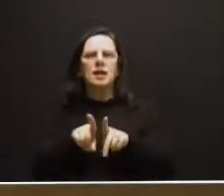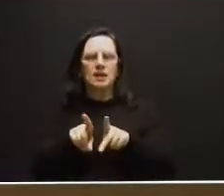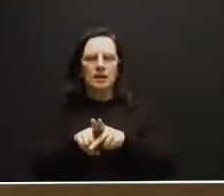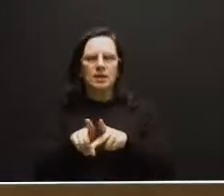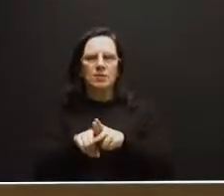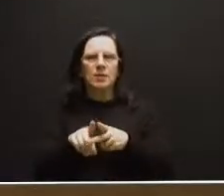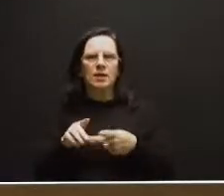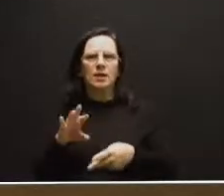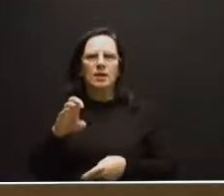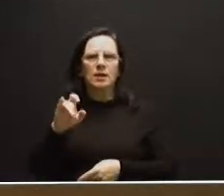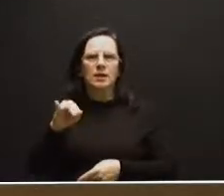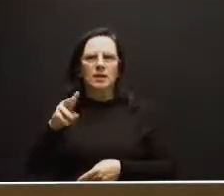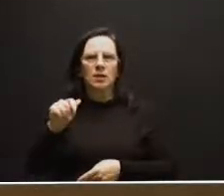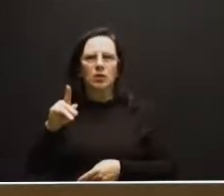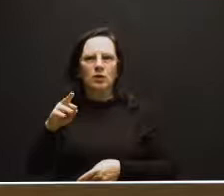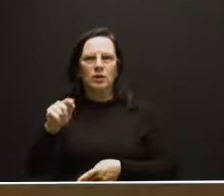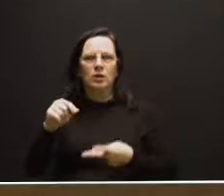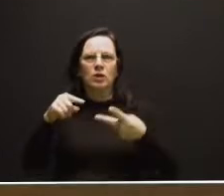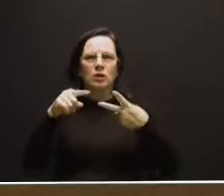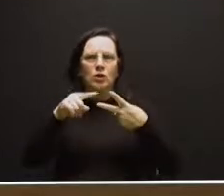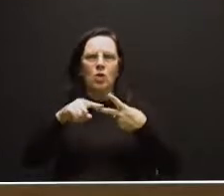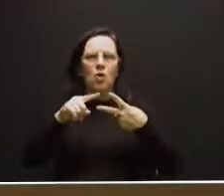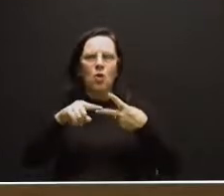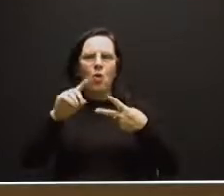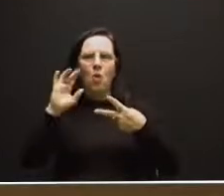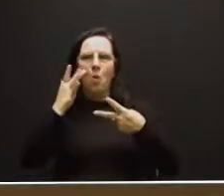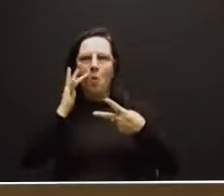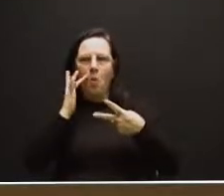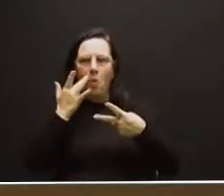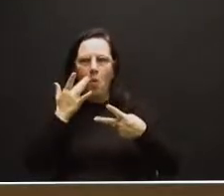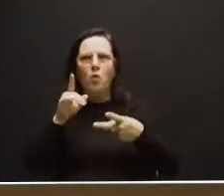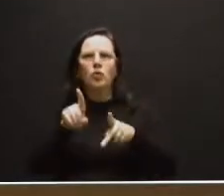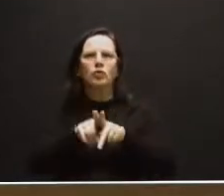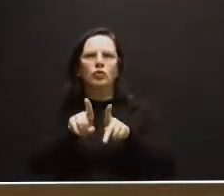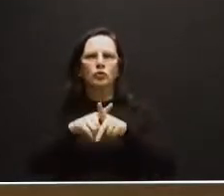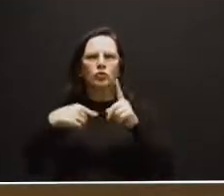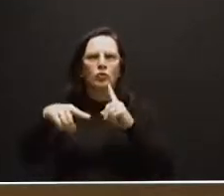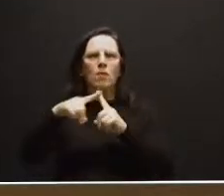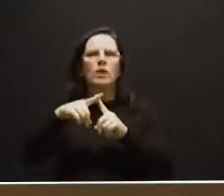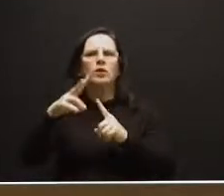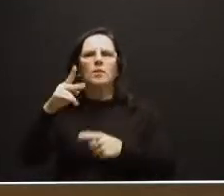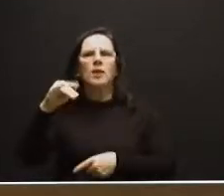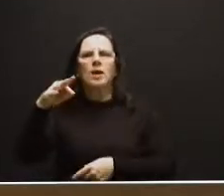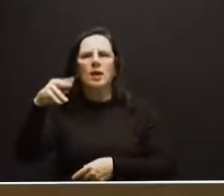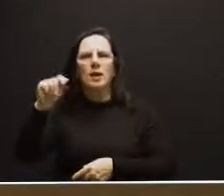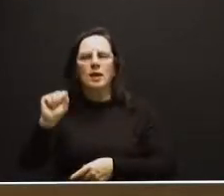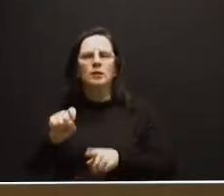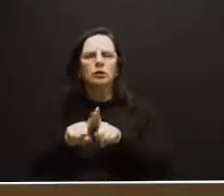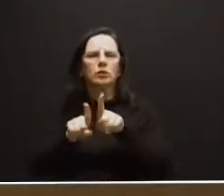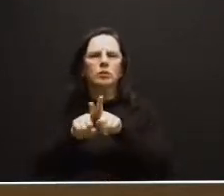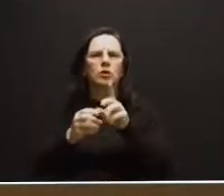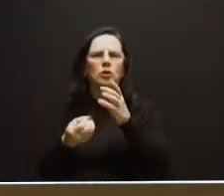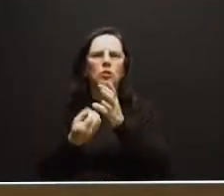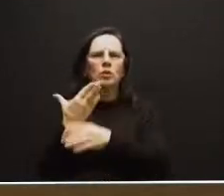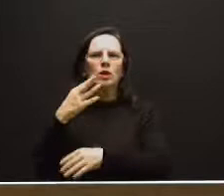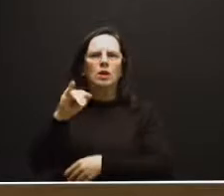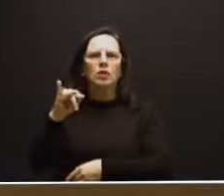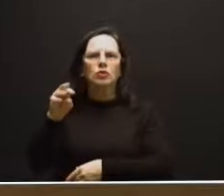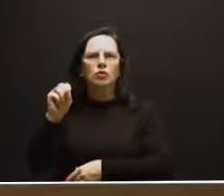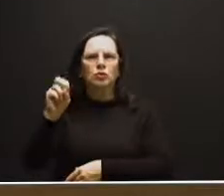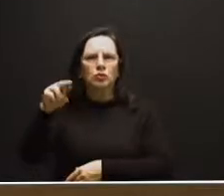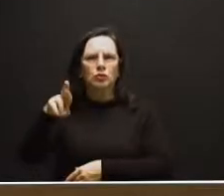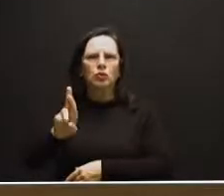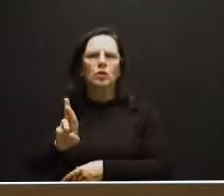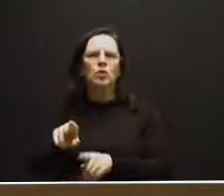de zeca rodrigues ouro em solo já é cena com mais do que palavras uma criação de claudionor alves